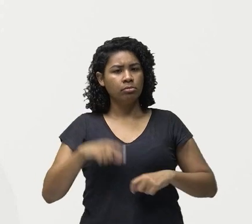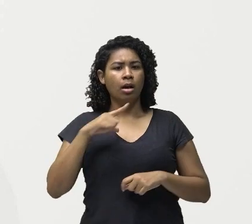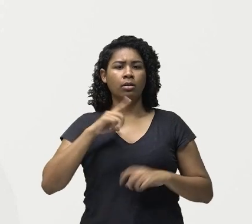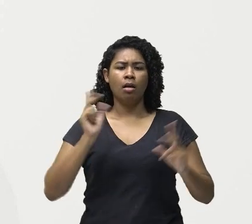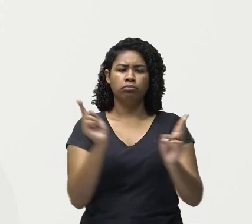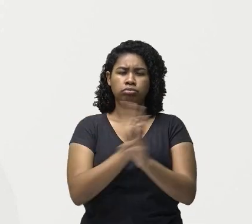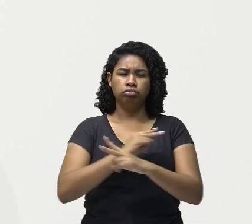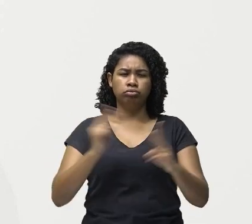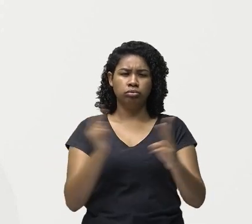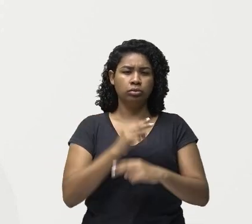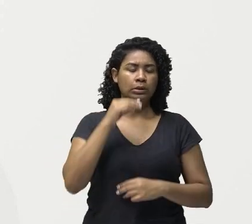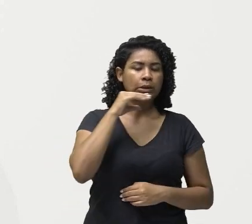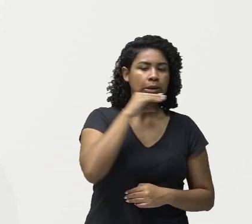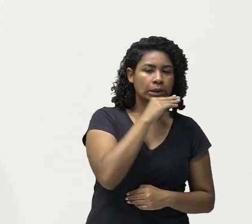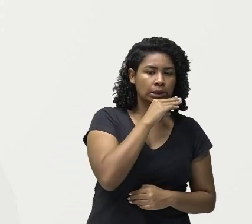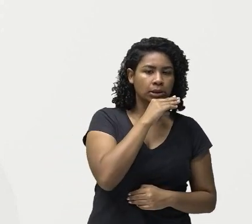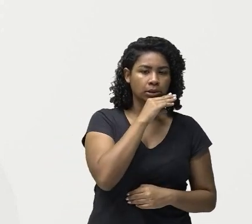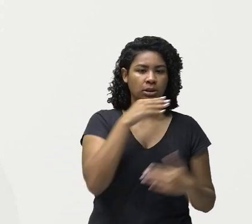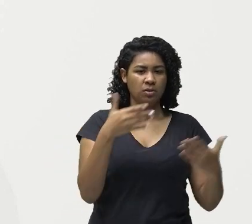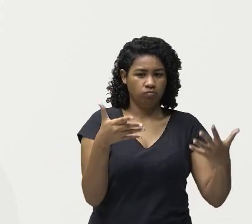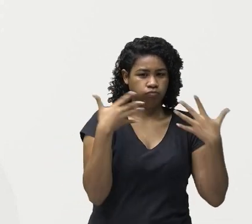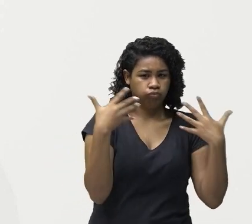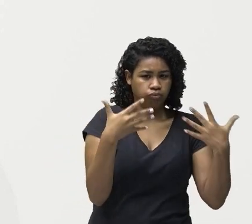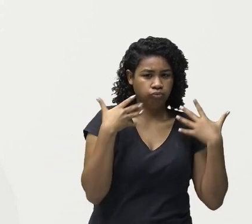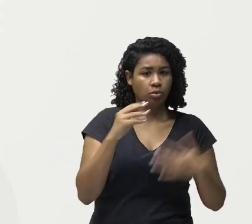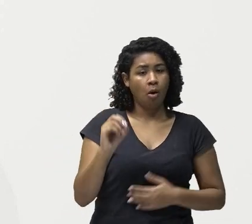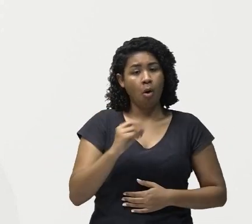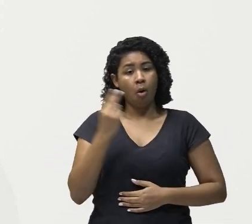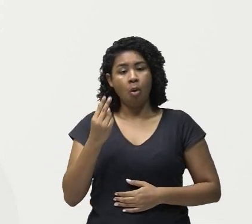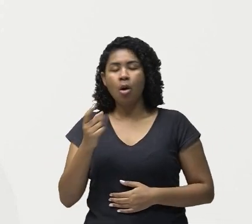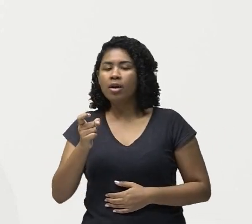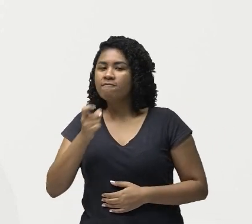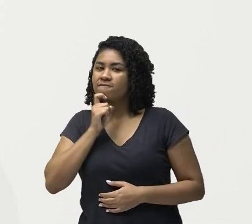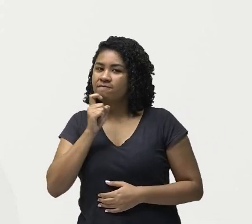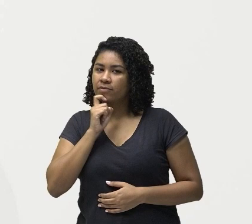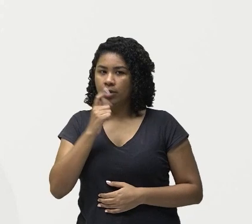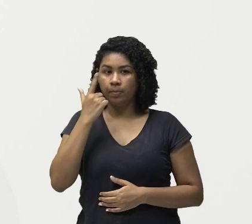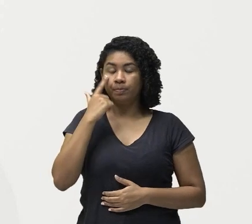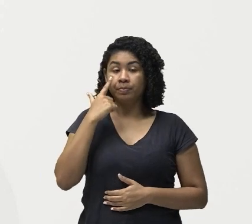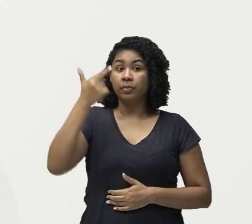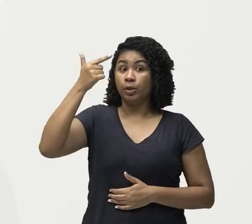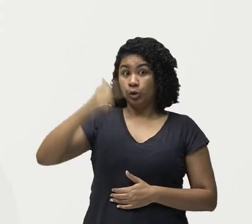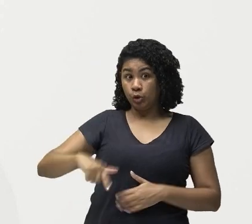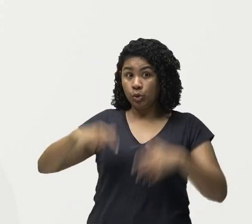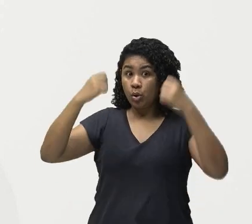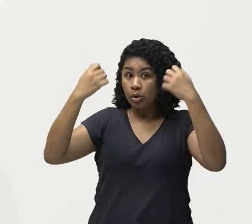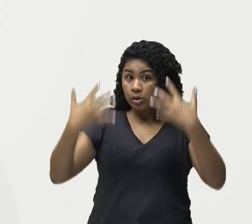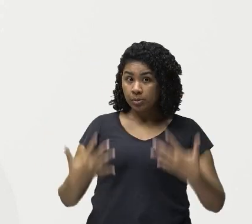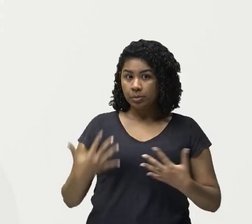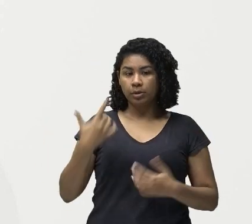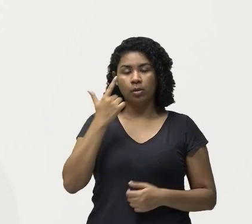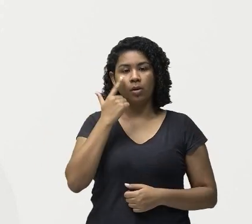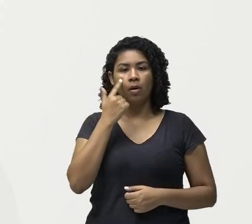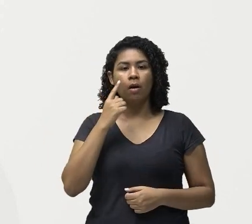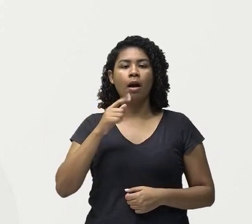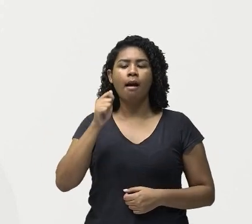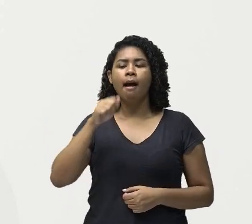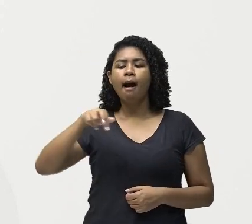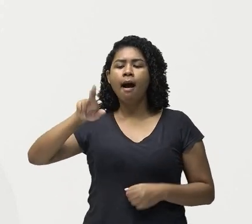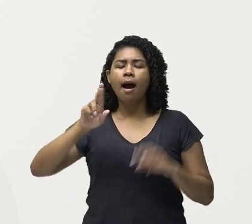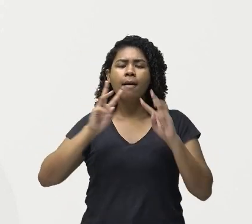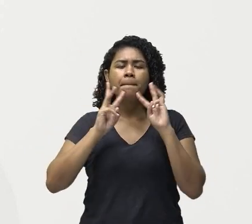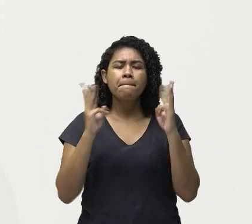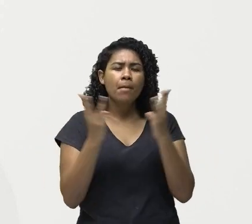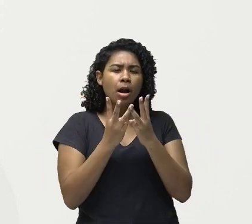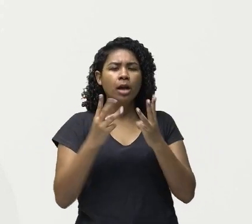frias. Vamos ler novamente essa cartela. As massas de ar são representadas por grandes